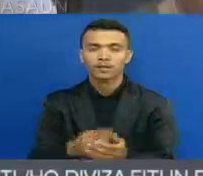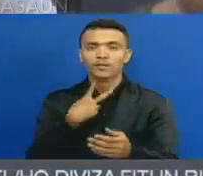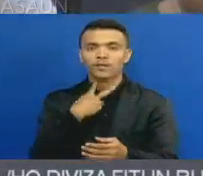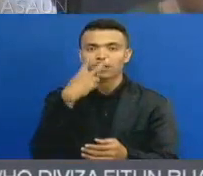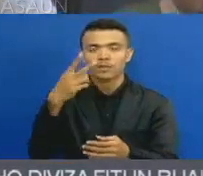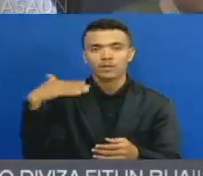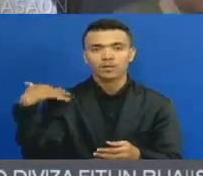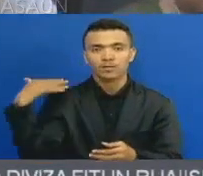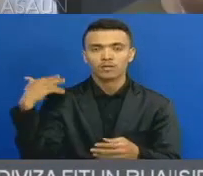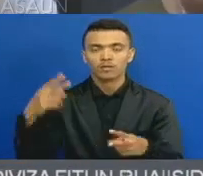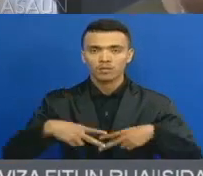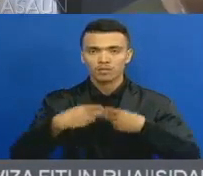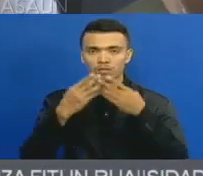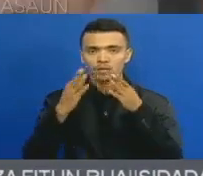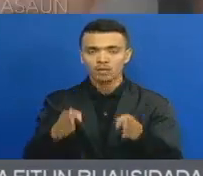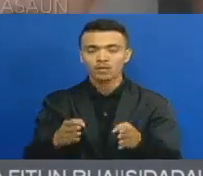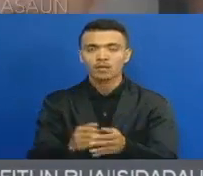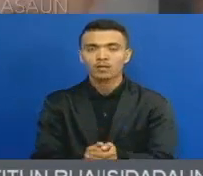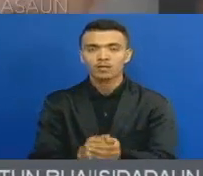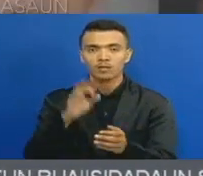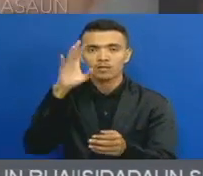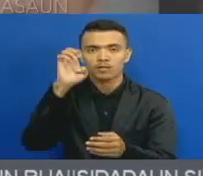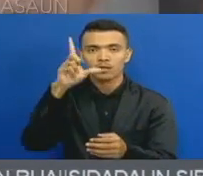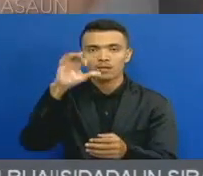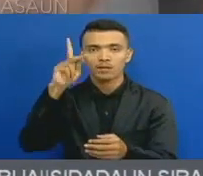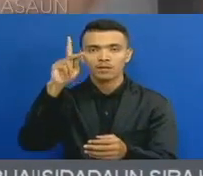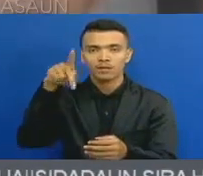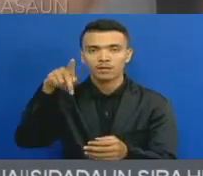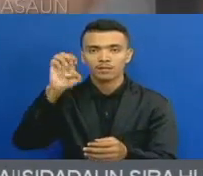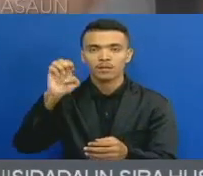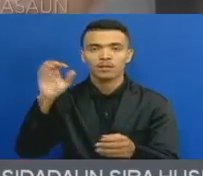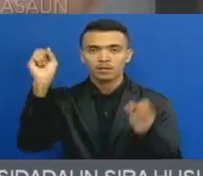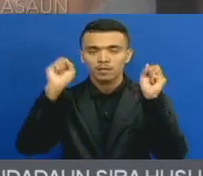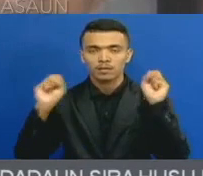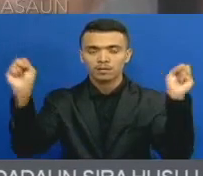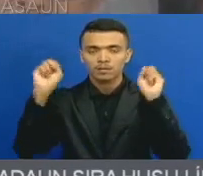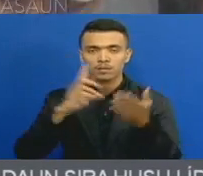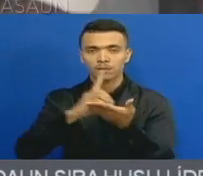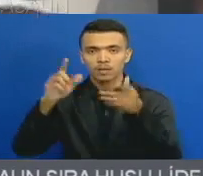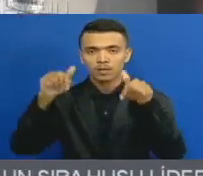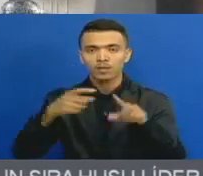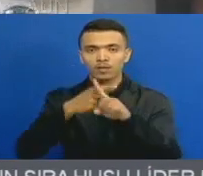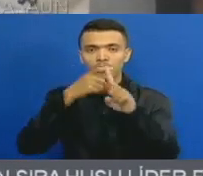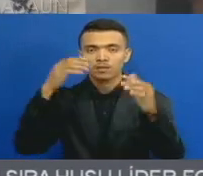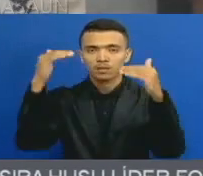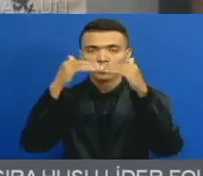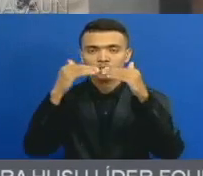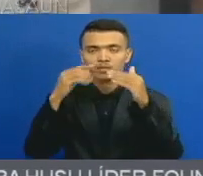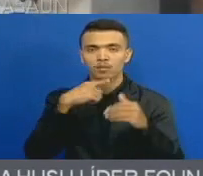Porta-voz Juventude Resistência Frente Urbana, Felipe Rodrigues, sábado, fim de semana, né? Liu Russi, conferência imprensa,